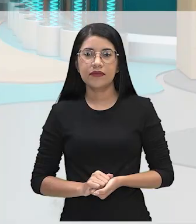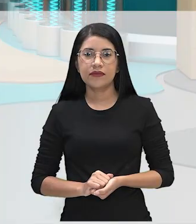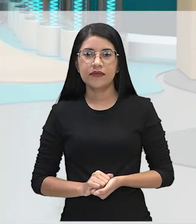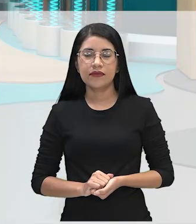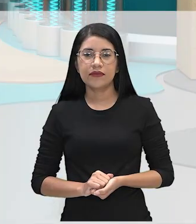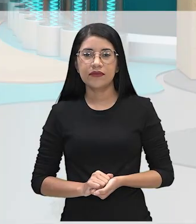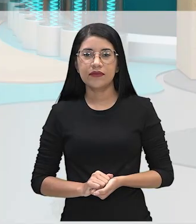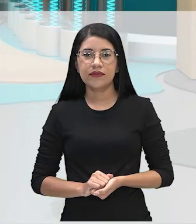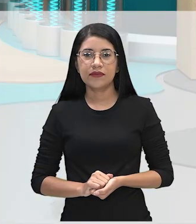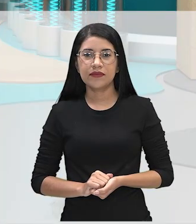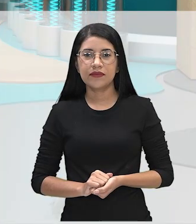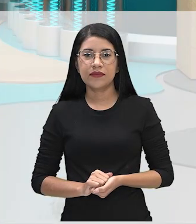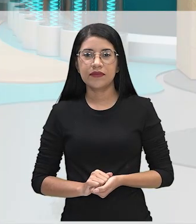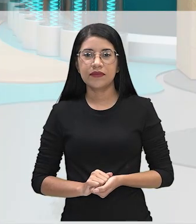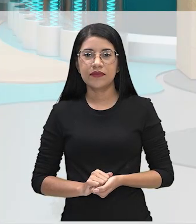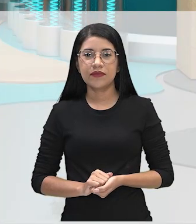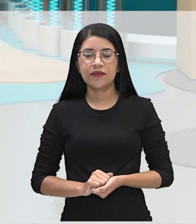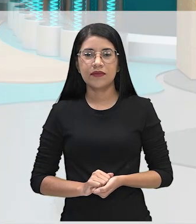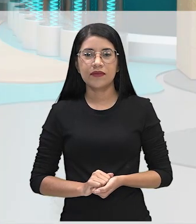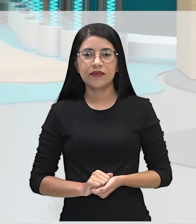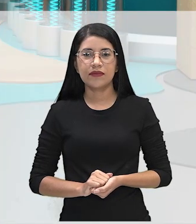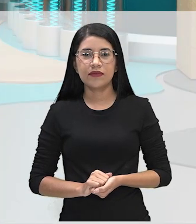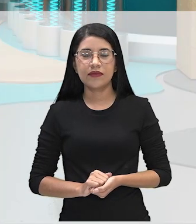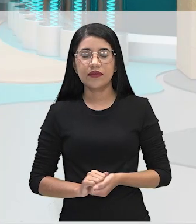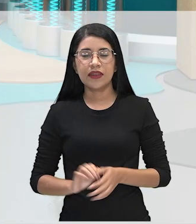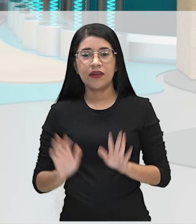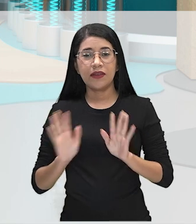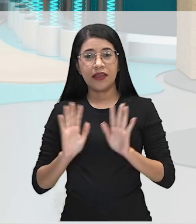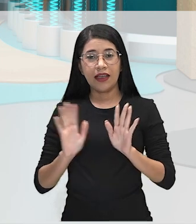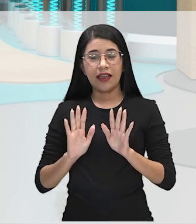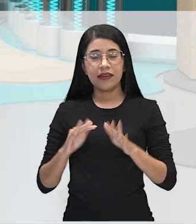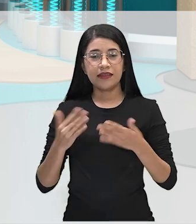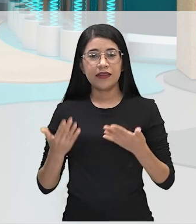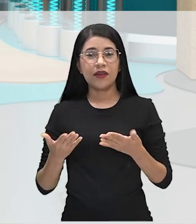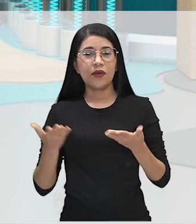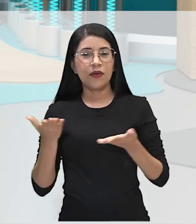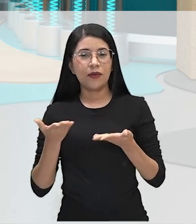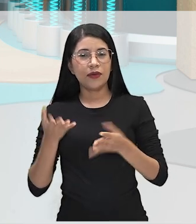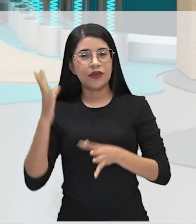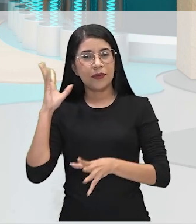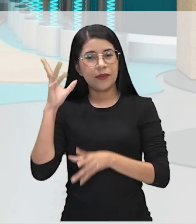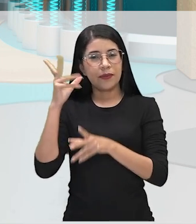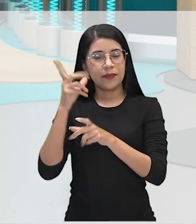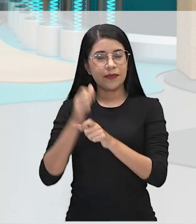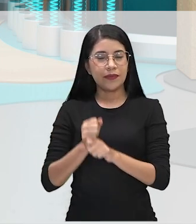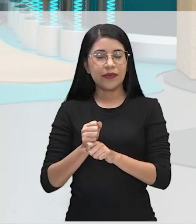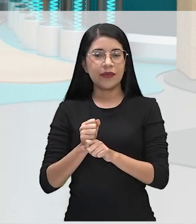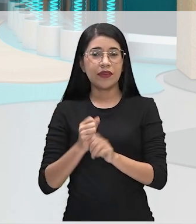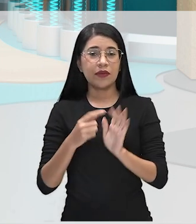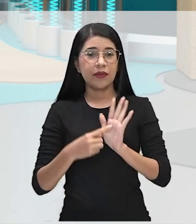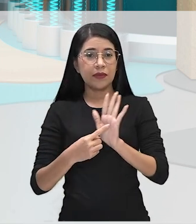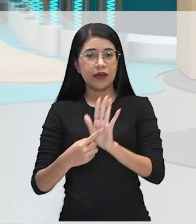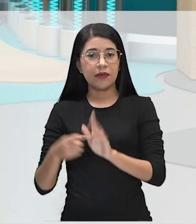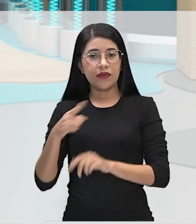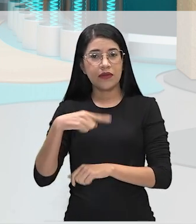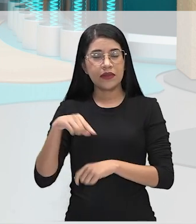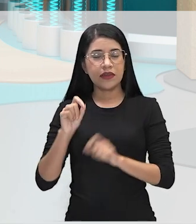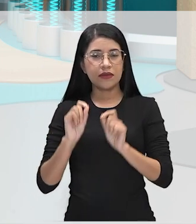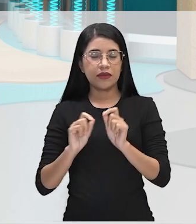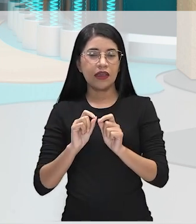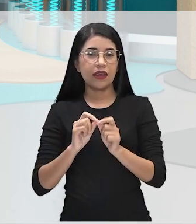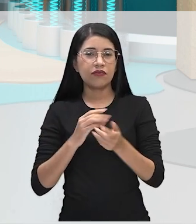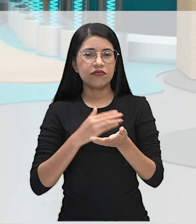Hi there! Let's review! Oi, gente, vamos fazer revisão. Eu trouxe para vocês aqui no início da